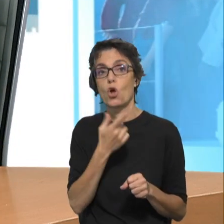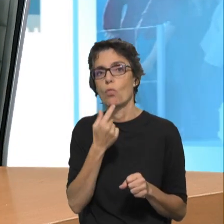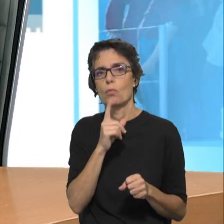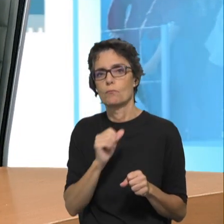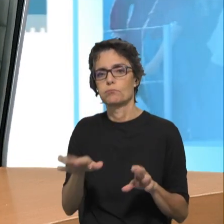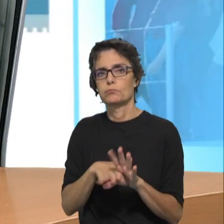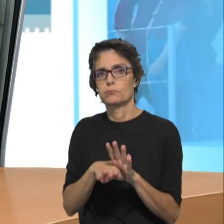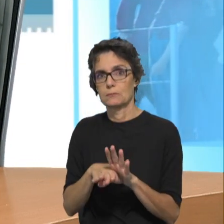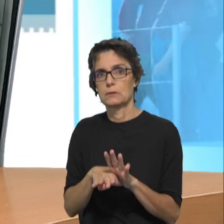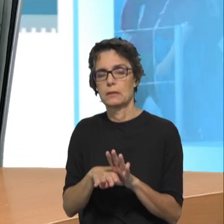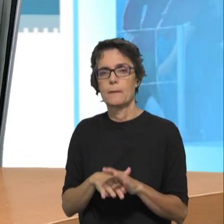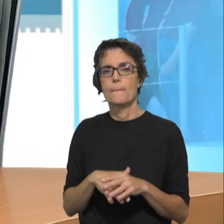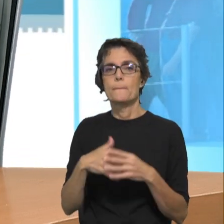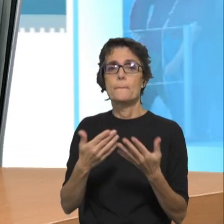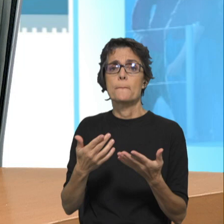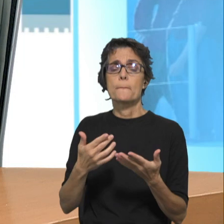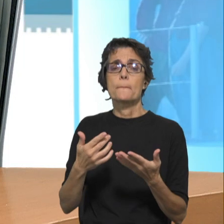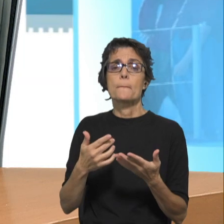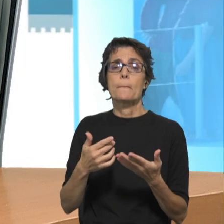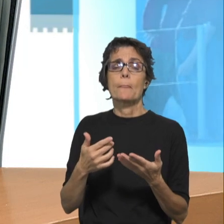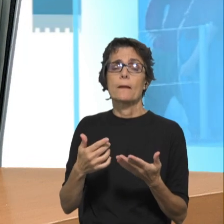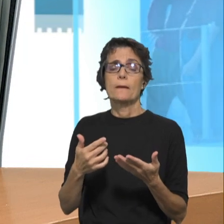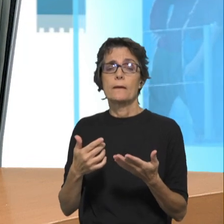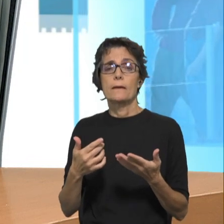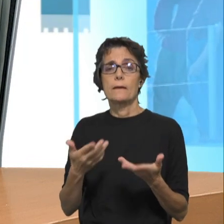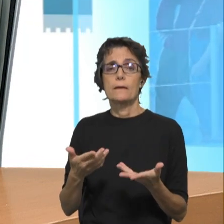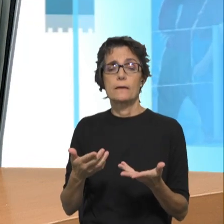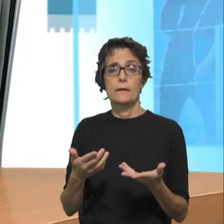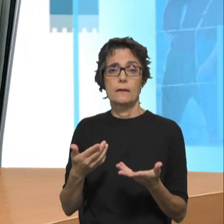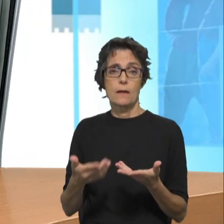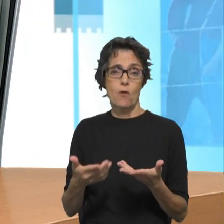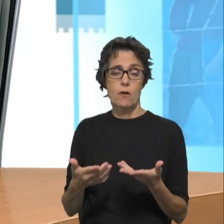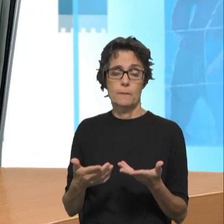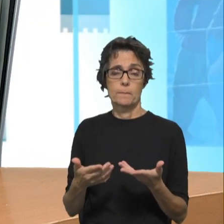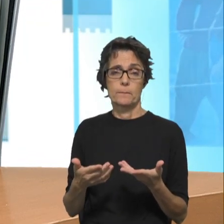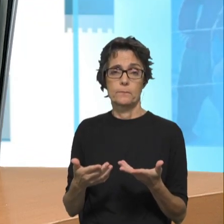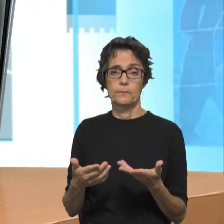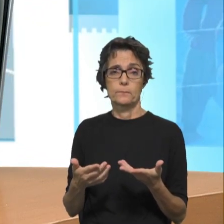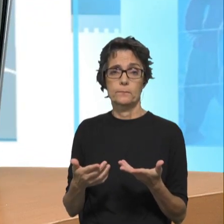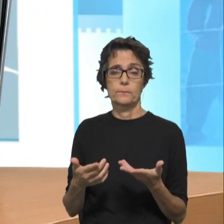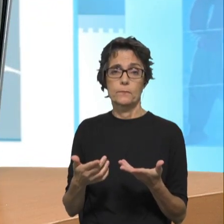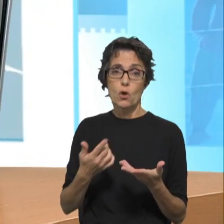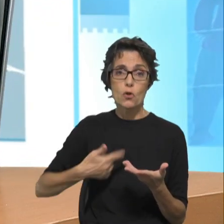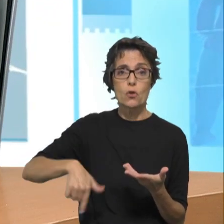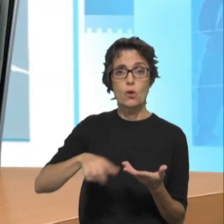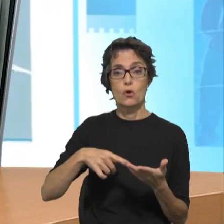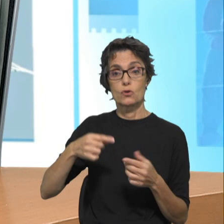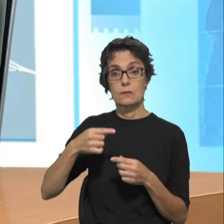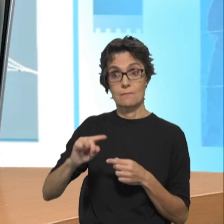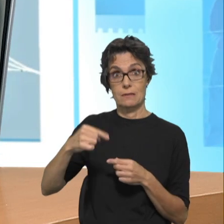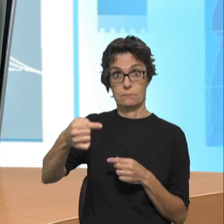onde está a regressar depois de ter vindo da Pordata, mas vamos, na semana que vem,